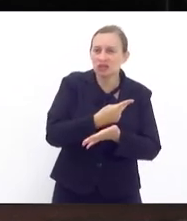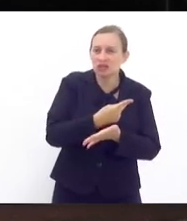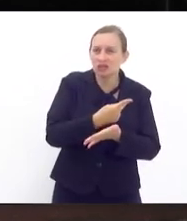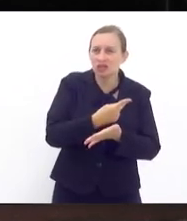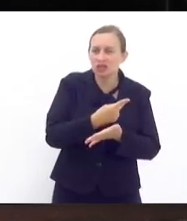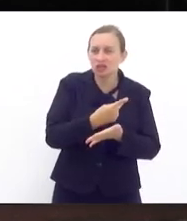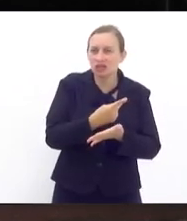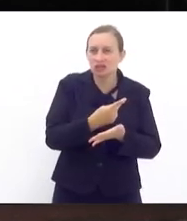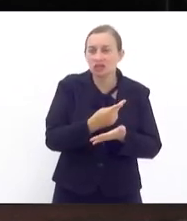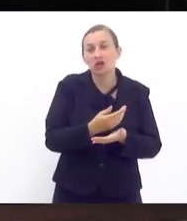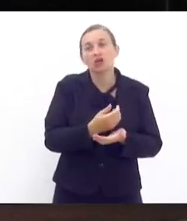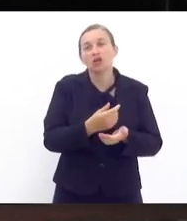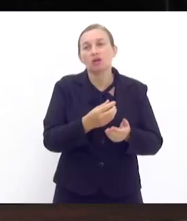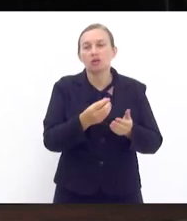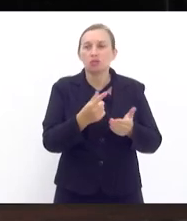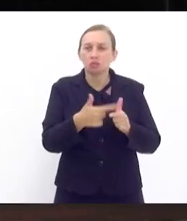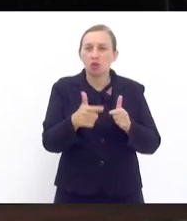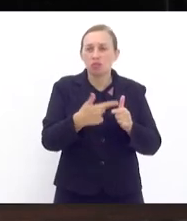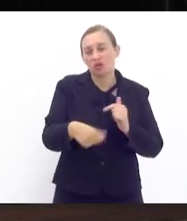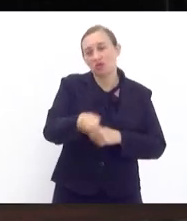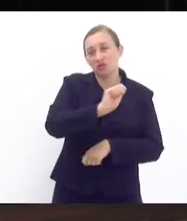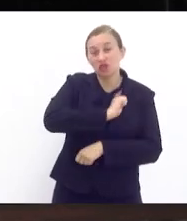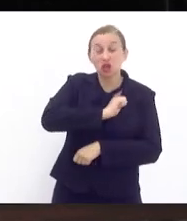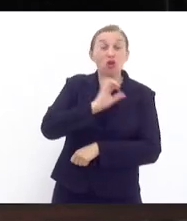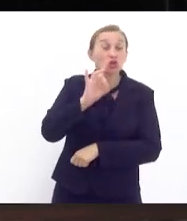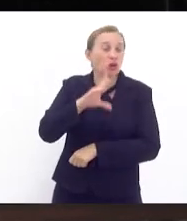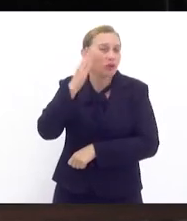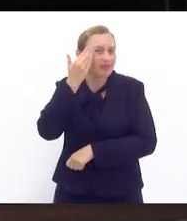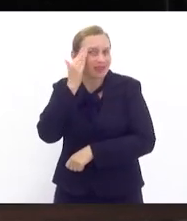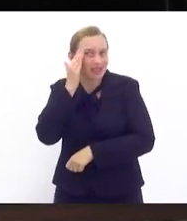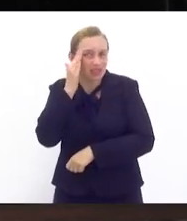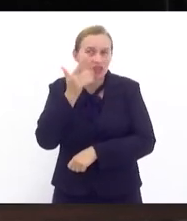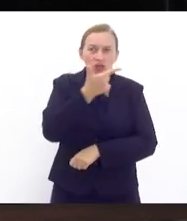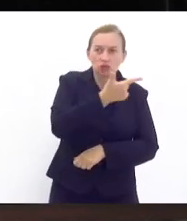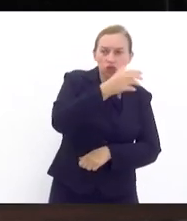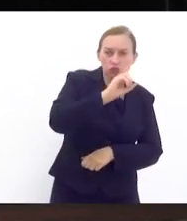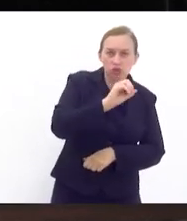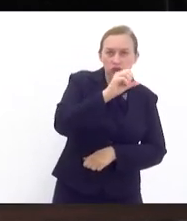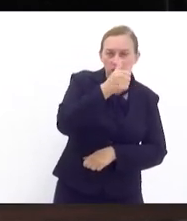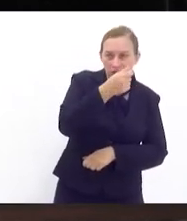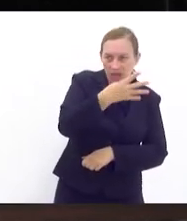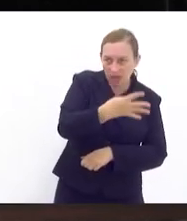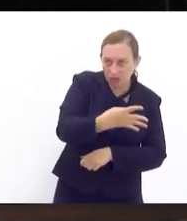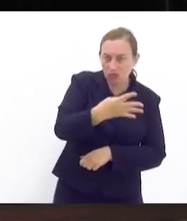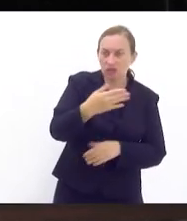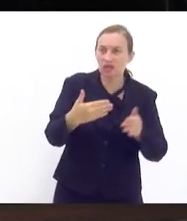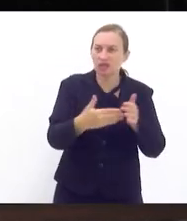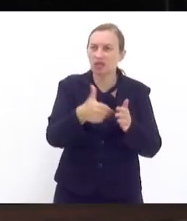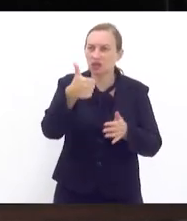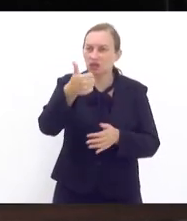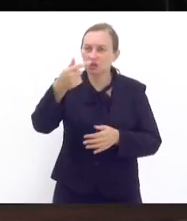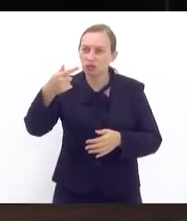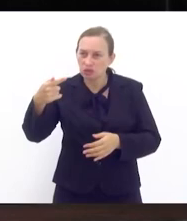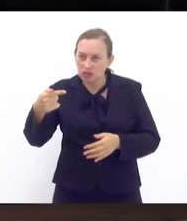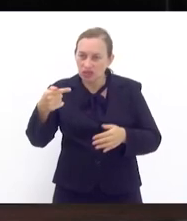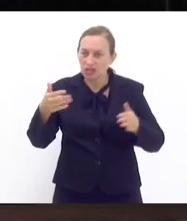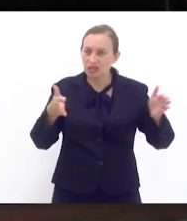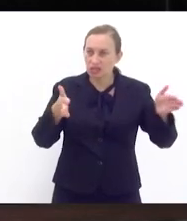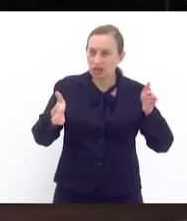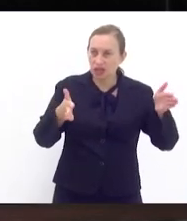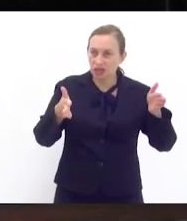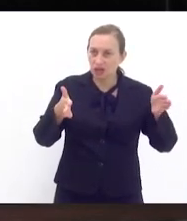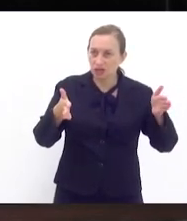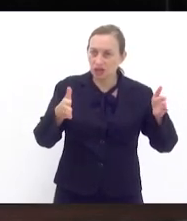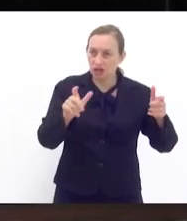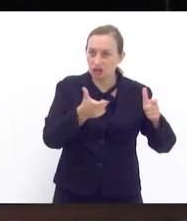de recuperação fiscal. Só para a gente ter uma ideia, entre 2014 e 2017, o crescimento médio